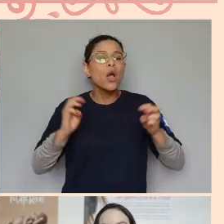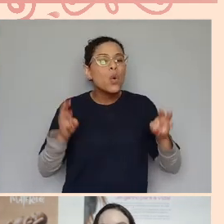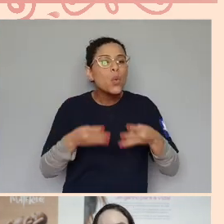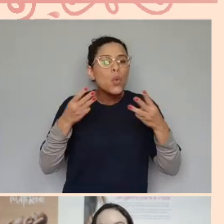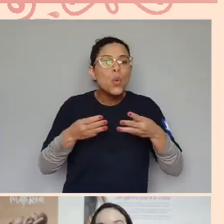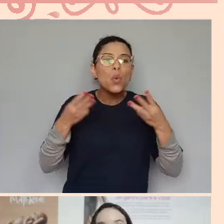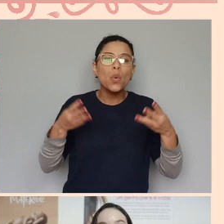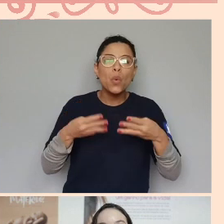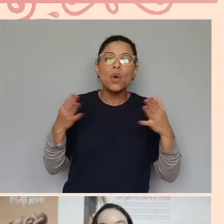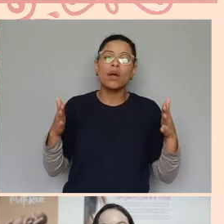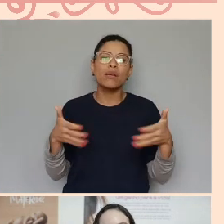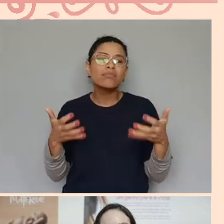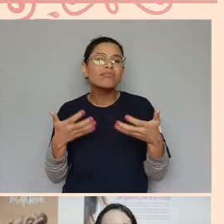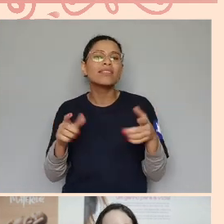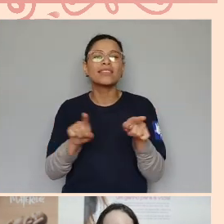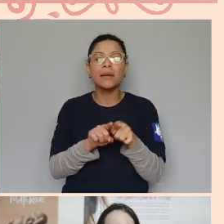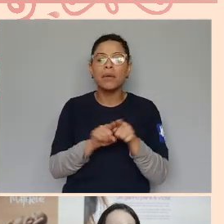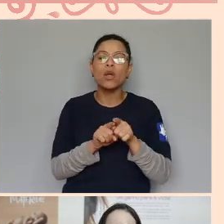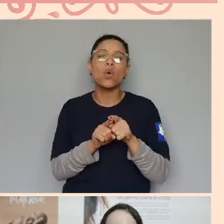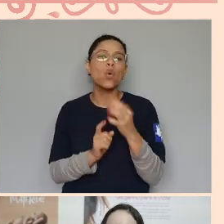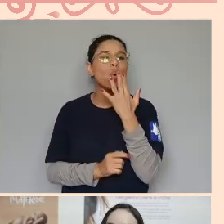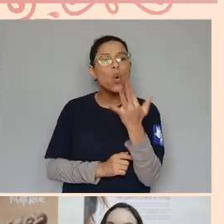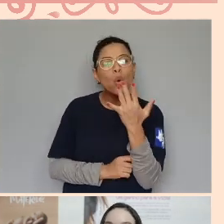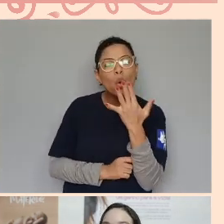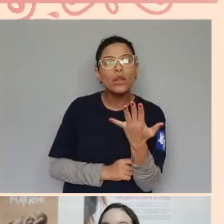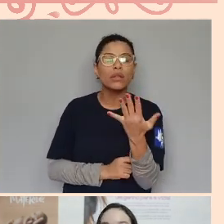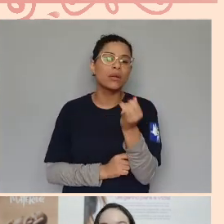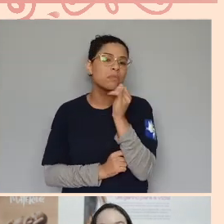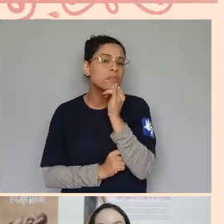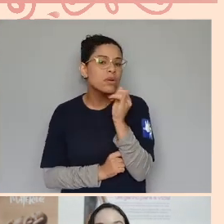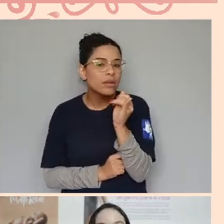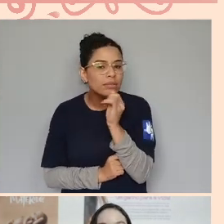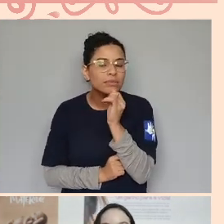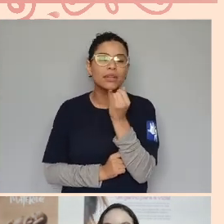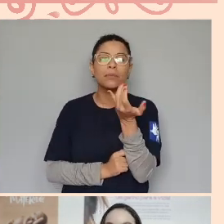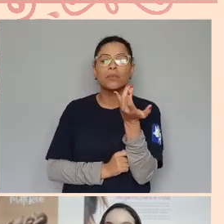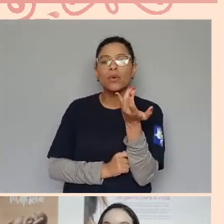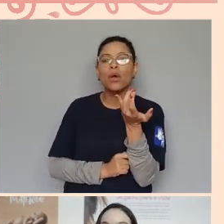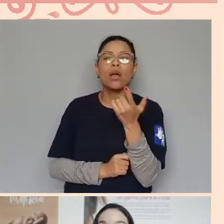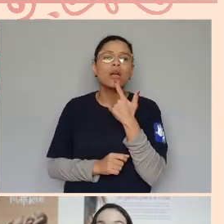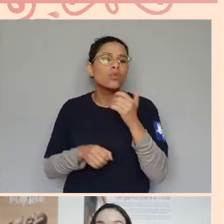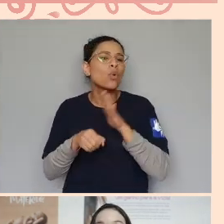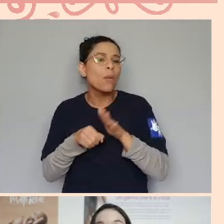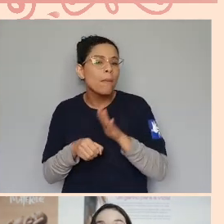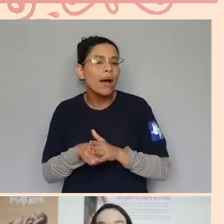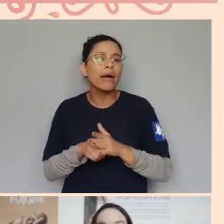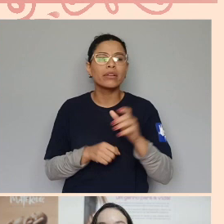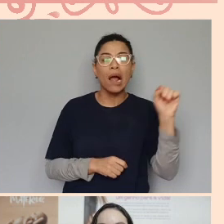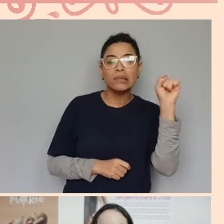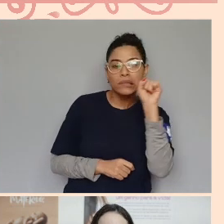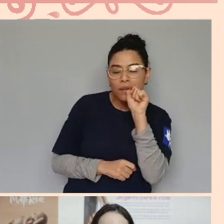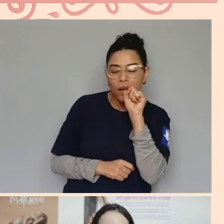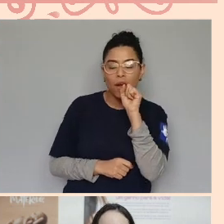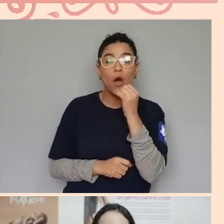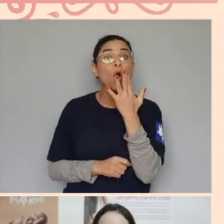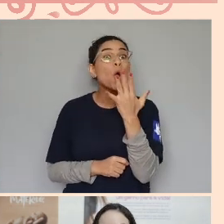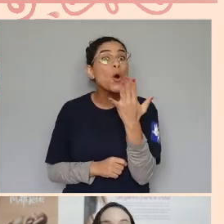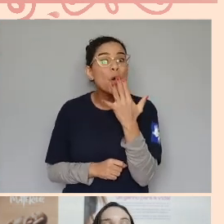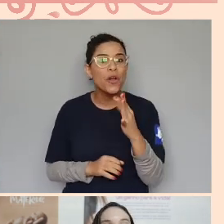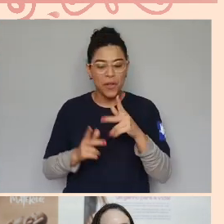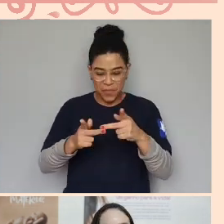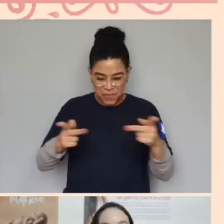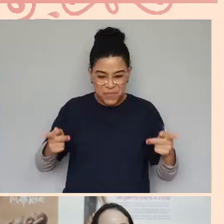dos legumes, hortaliças mais coloridas, como a abobrinha, o tomate, a cenoura. Quanto mais cor a gente tiver no